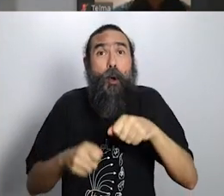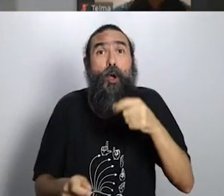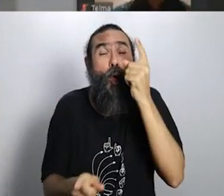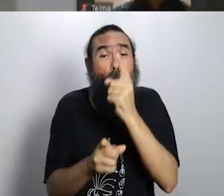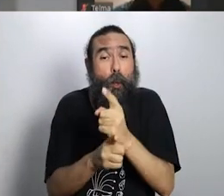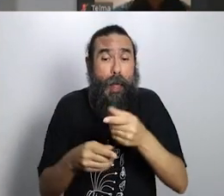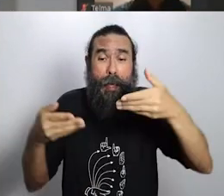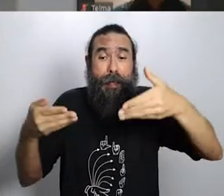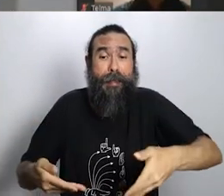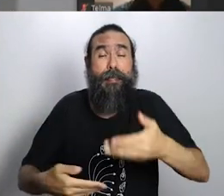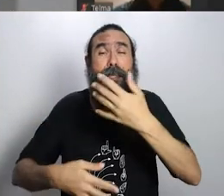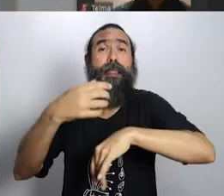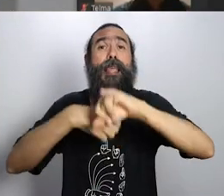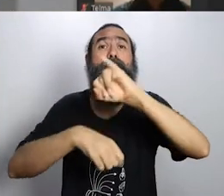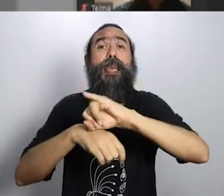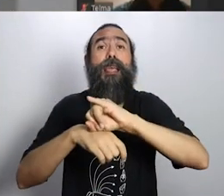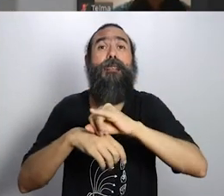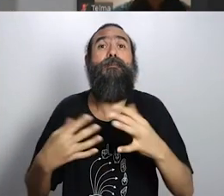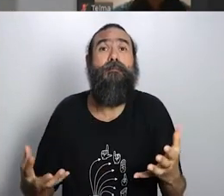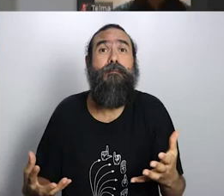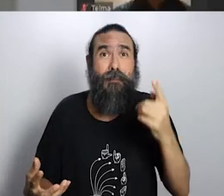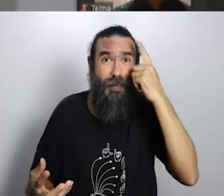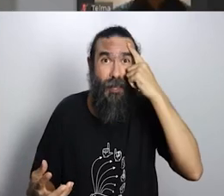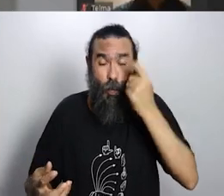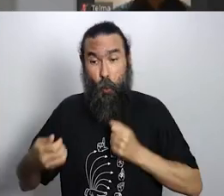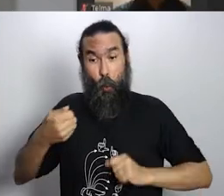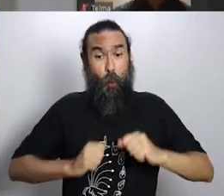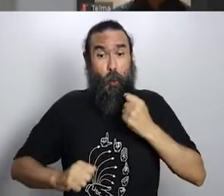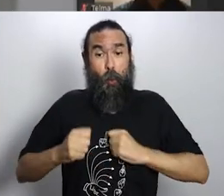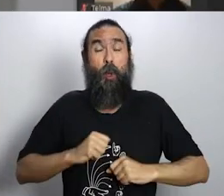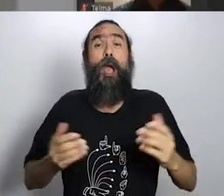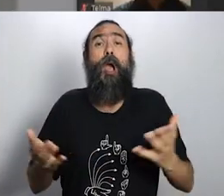Presta atenção. Conversa. Quando for sentar com Lia,